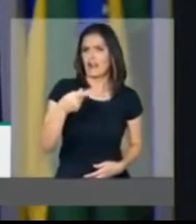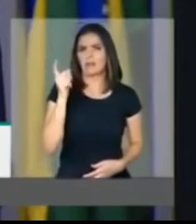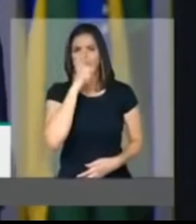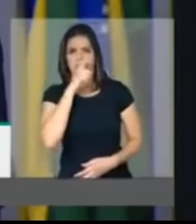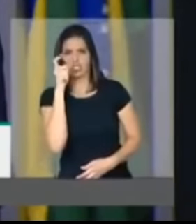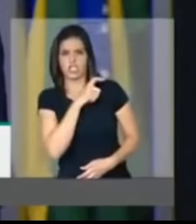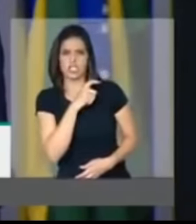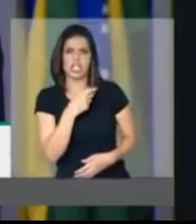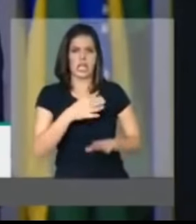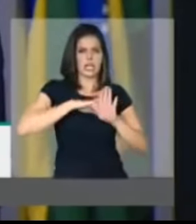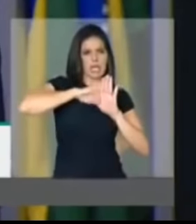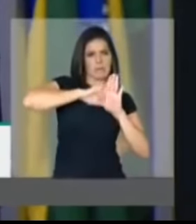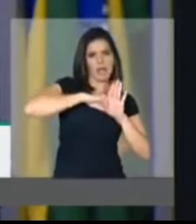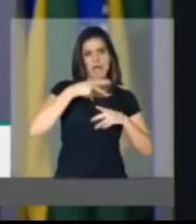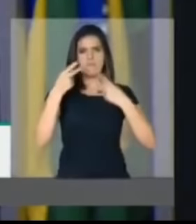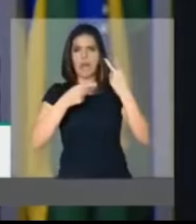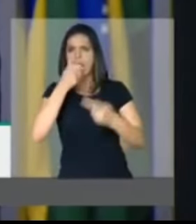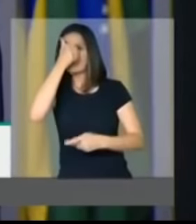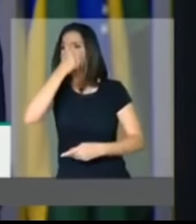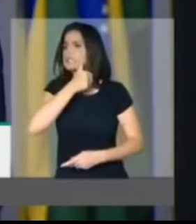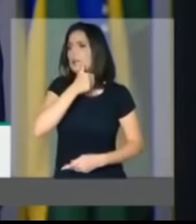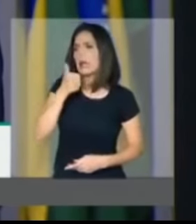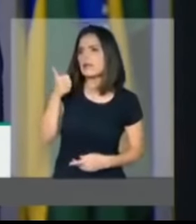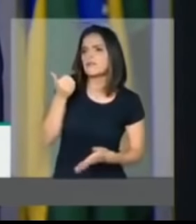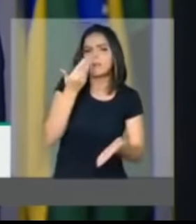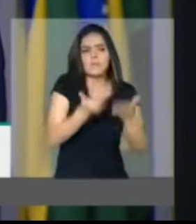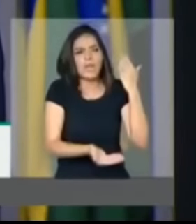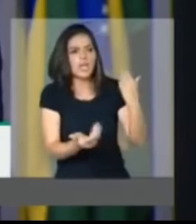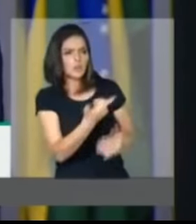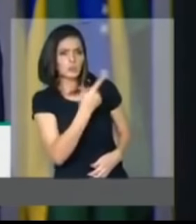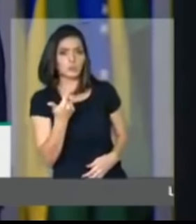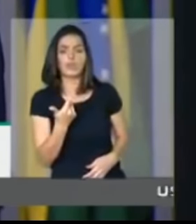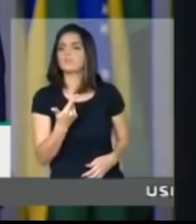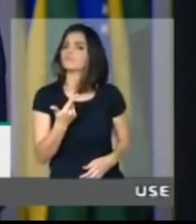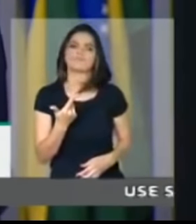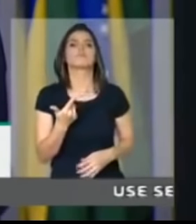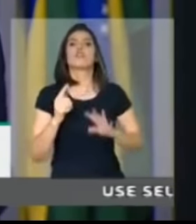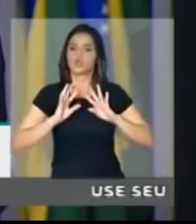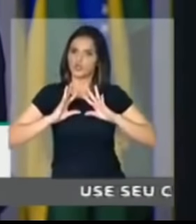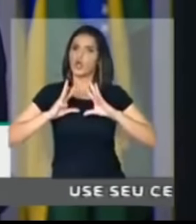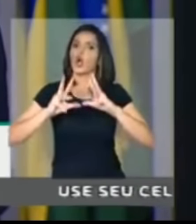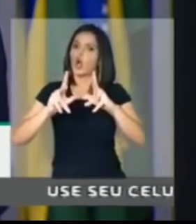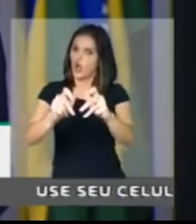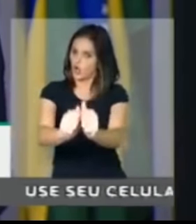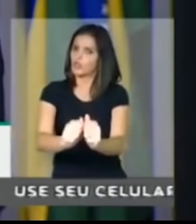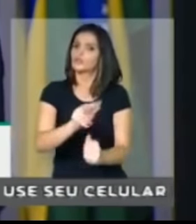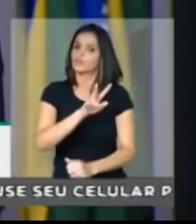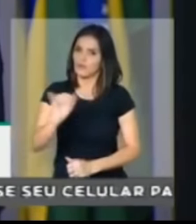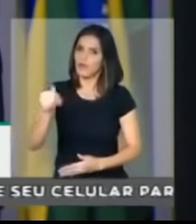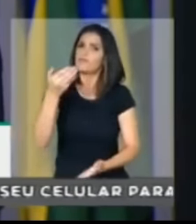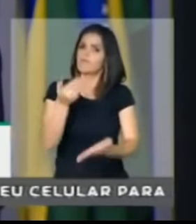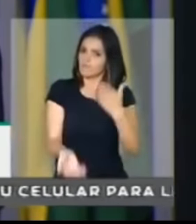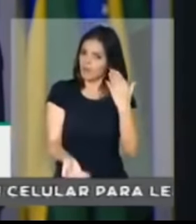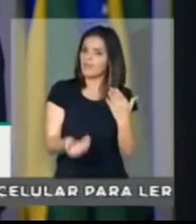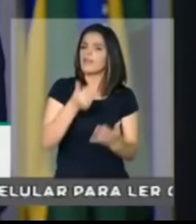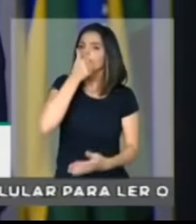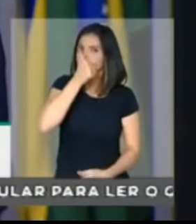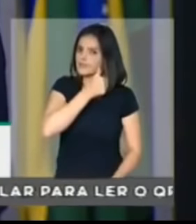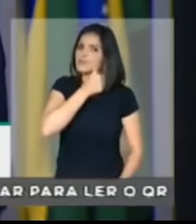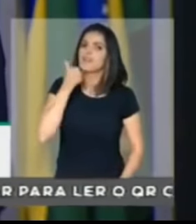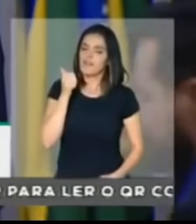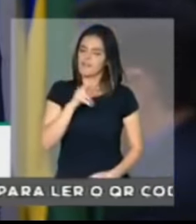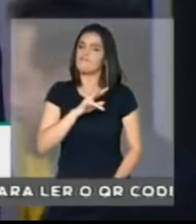falar que não tem sacrifício nenhum, não tem perda nenhum. Todos vão sim pagar da reforma